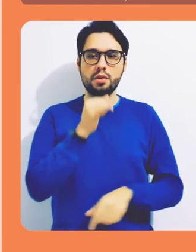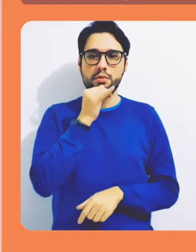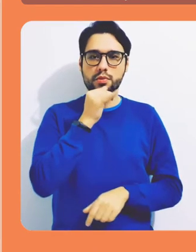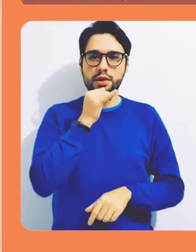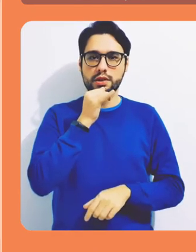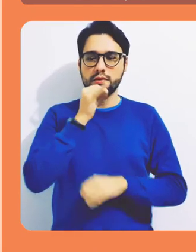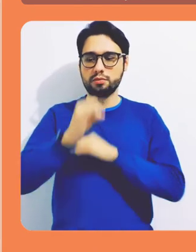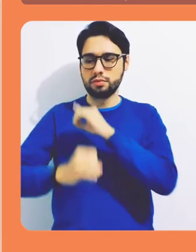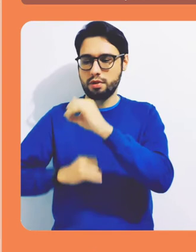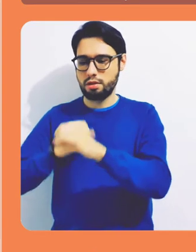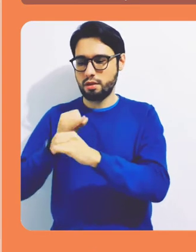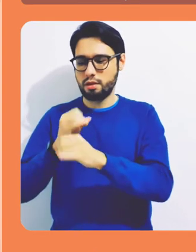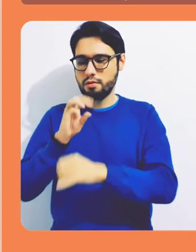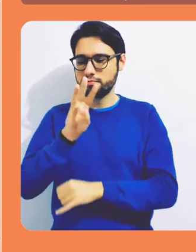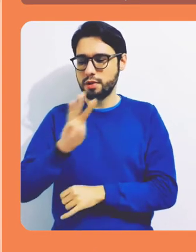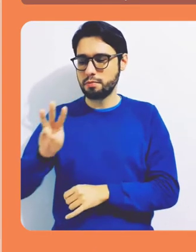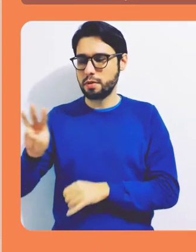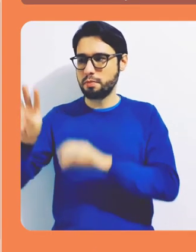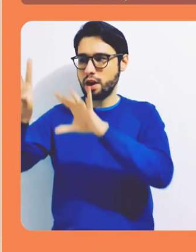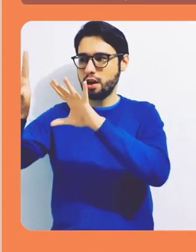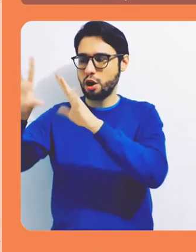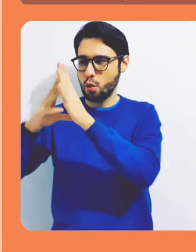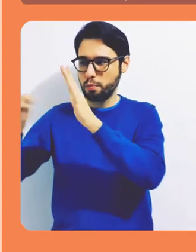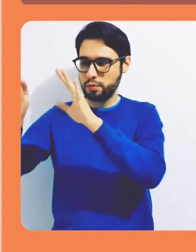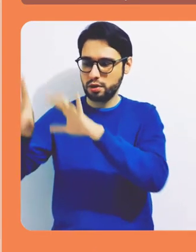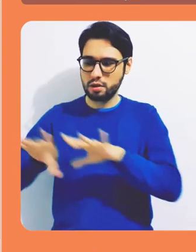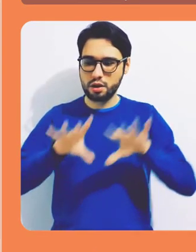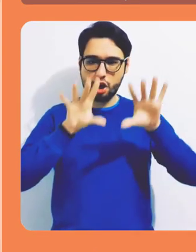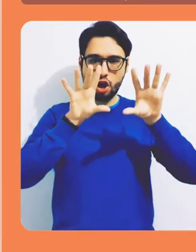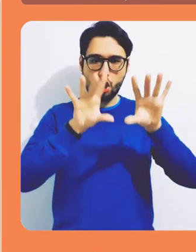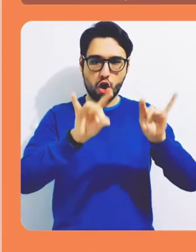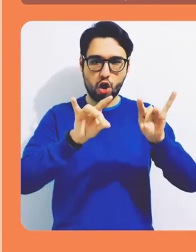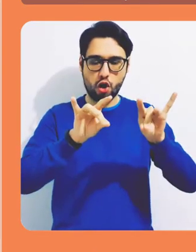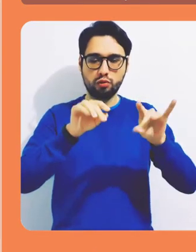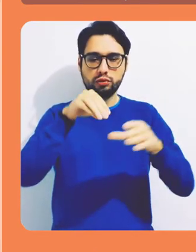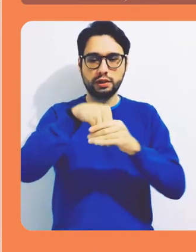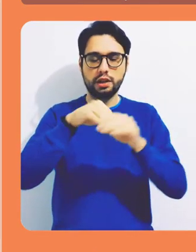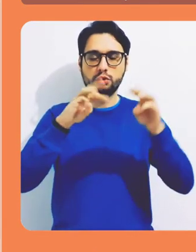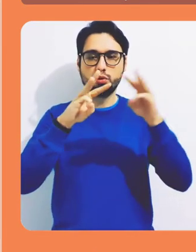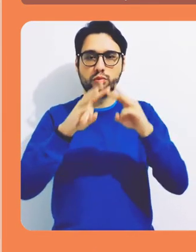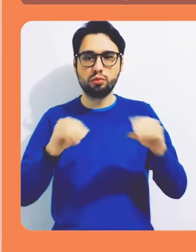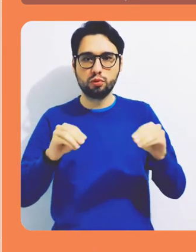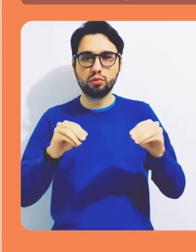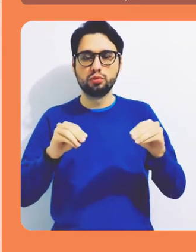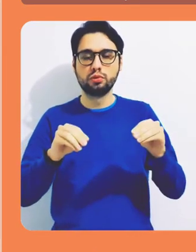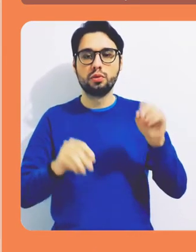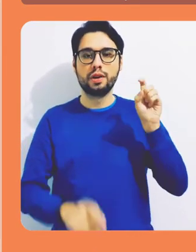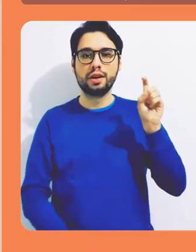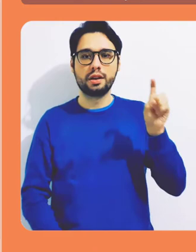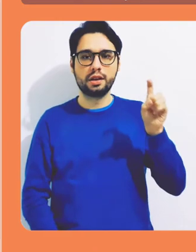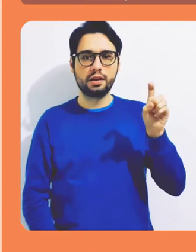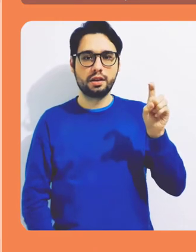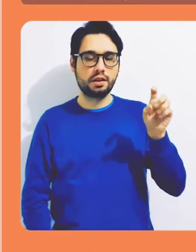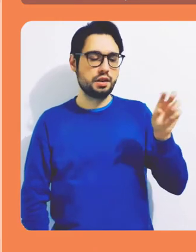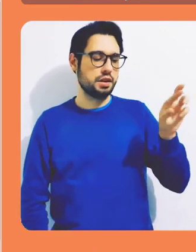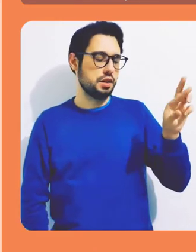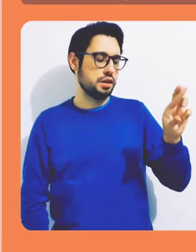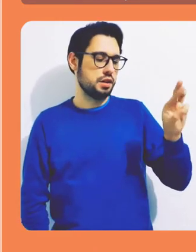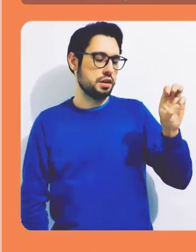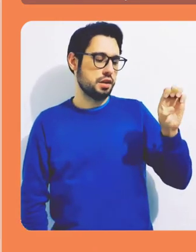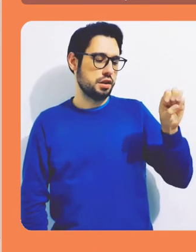texto, colar aqui na web esse texto. Vou selecionar todo esse texto. Se eu clicar aqui, ó, em remover